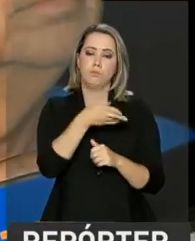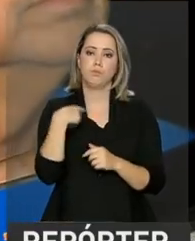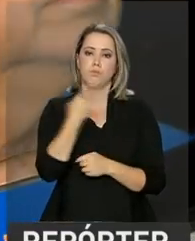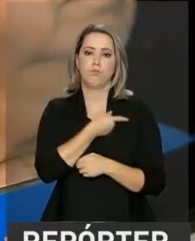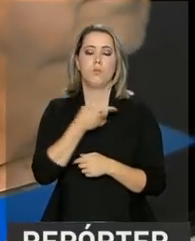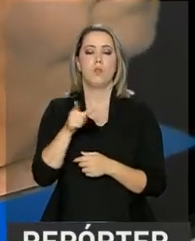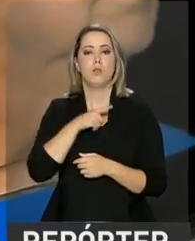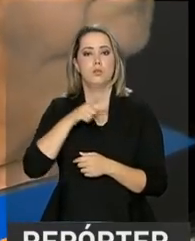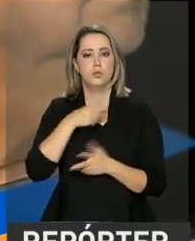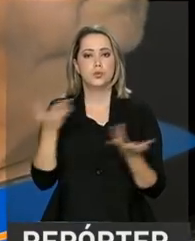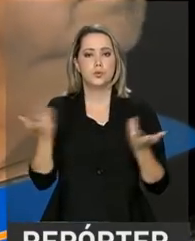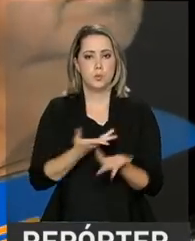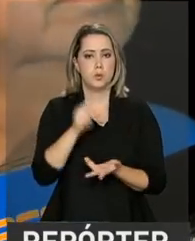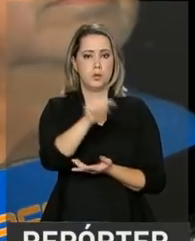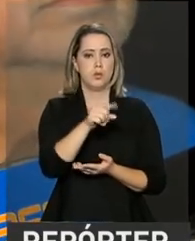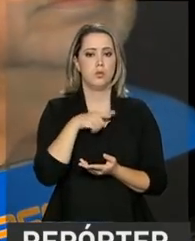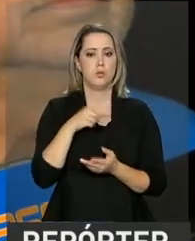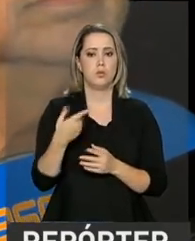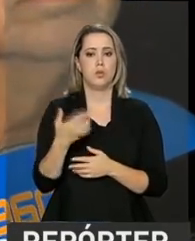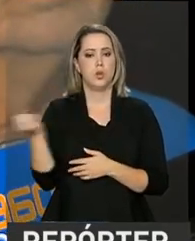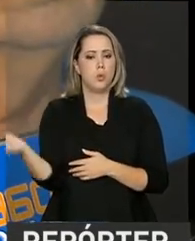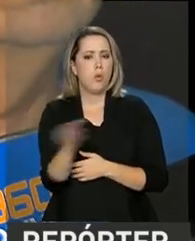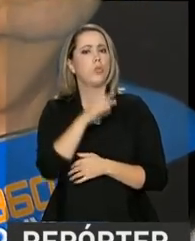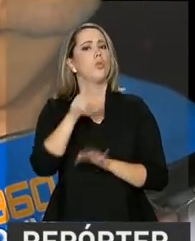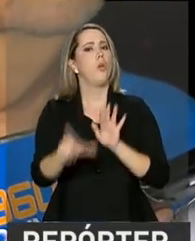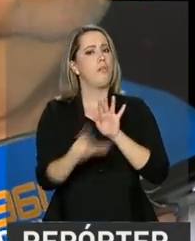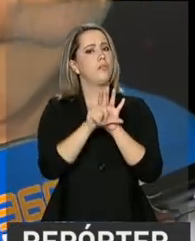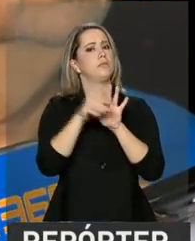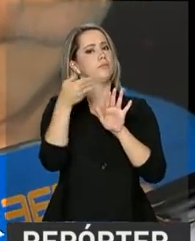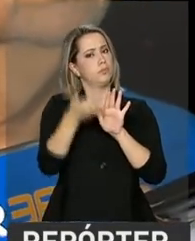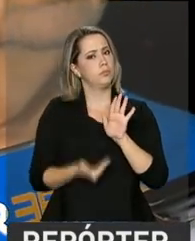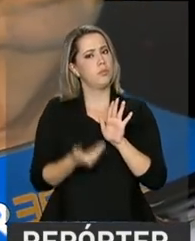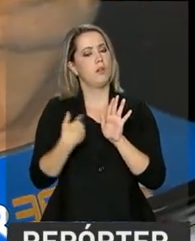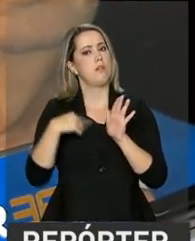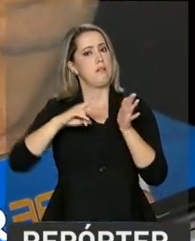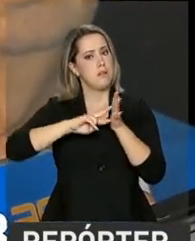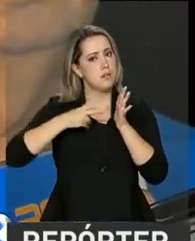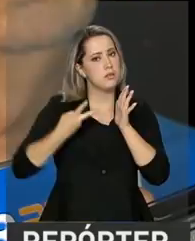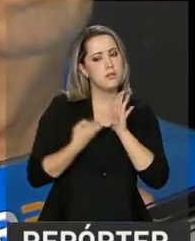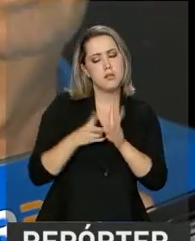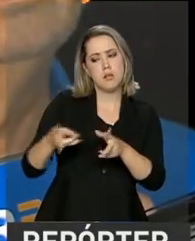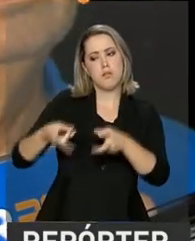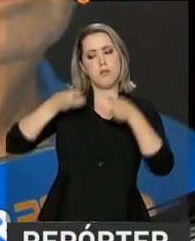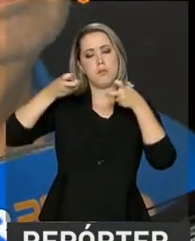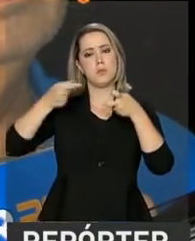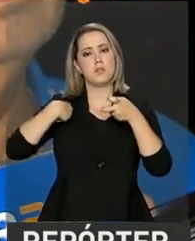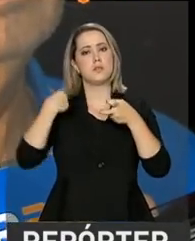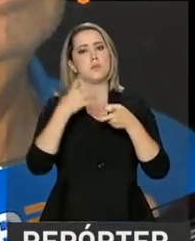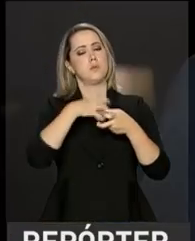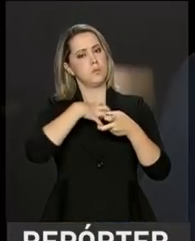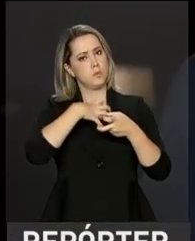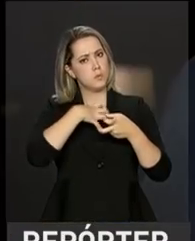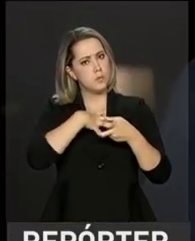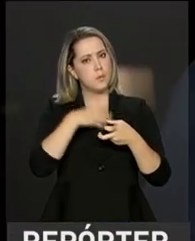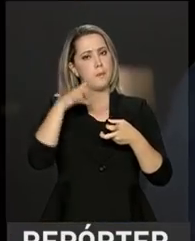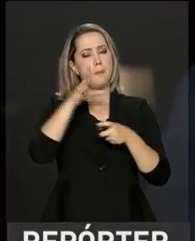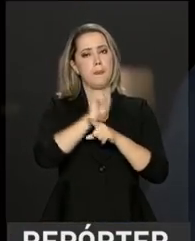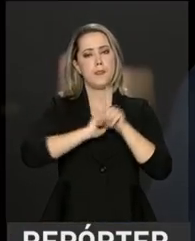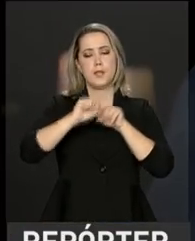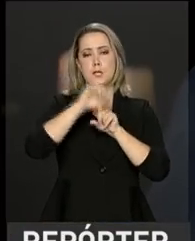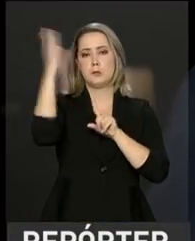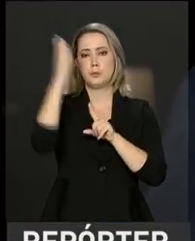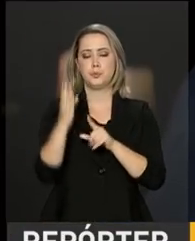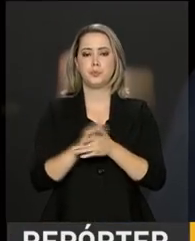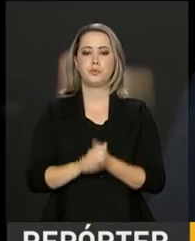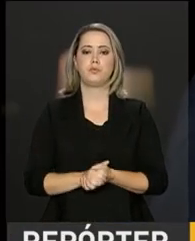dúvida nós tivemos agora uma cara nova que representa realmente o sentimento da sociedade brasileira o projeto foi aprovado